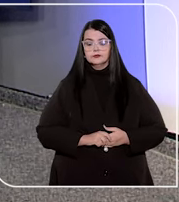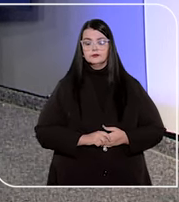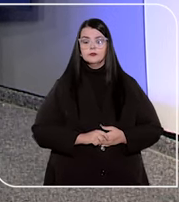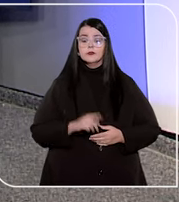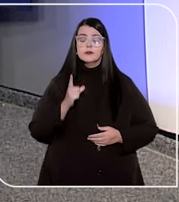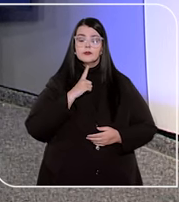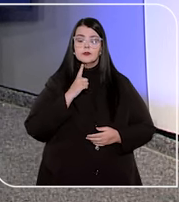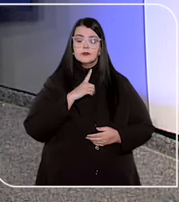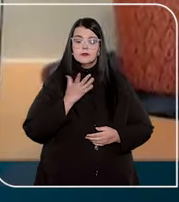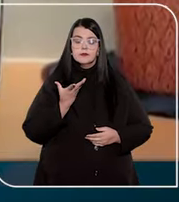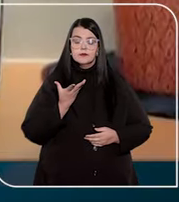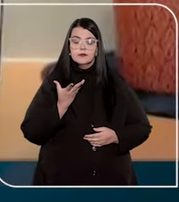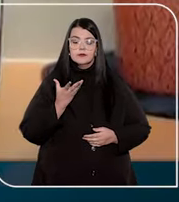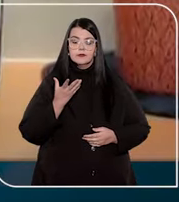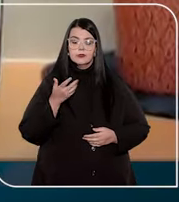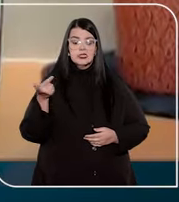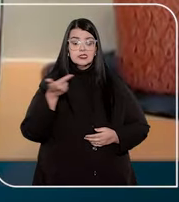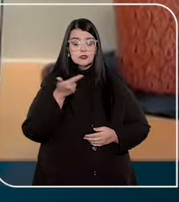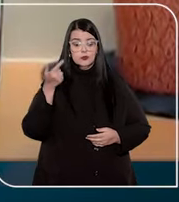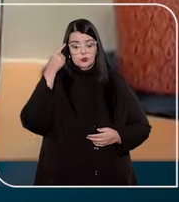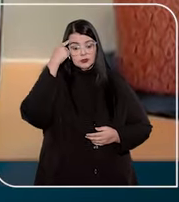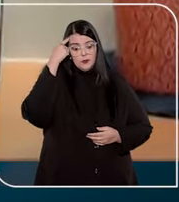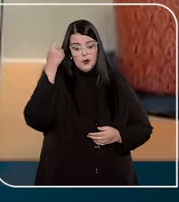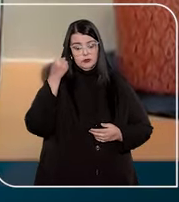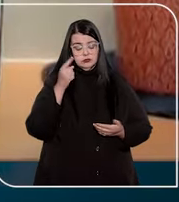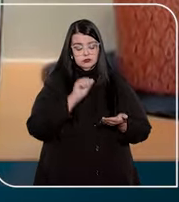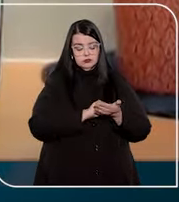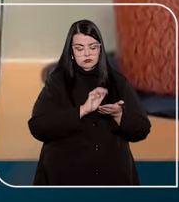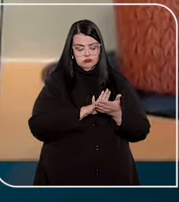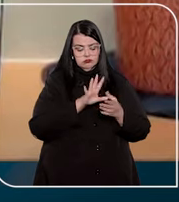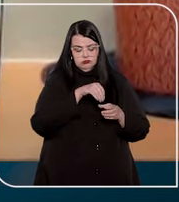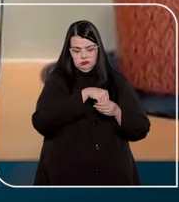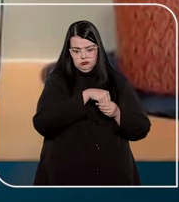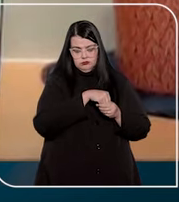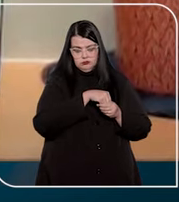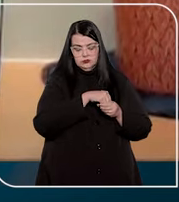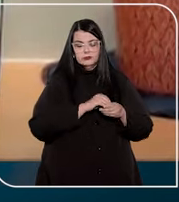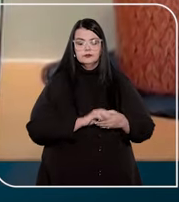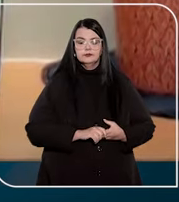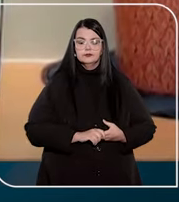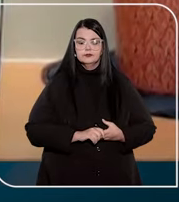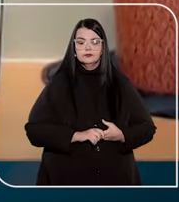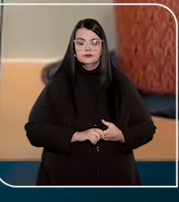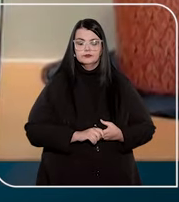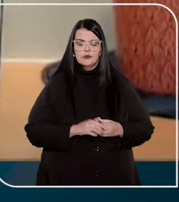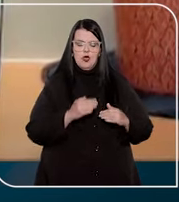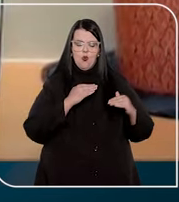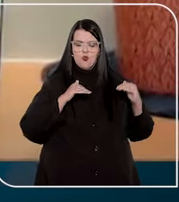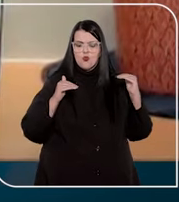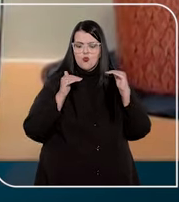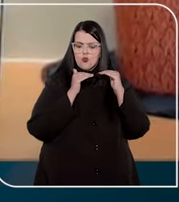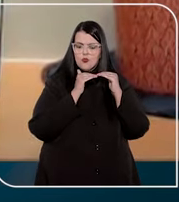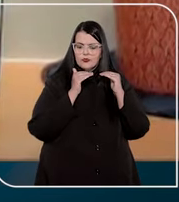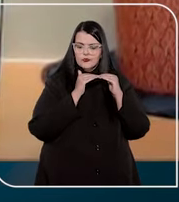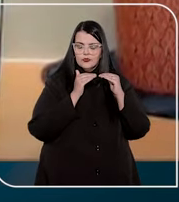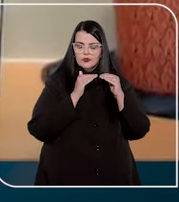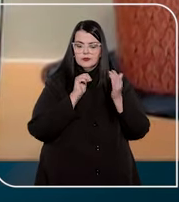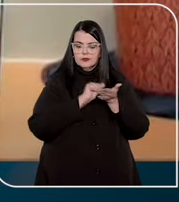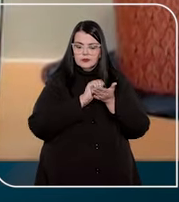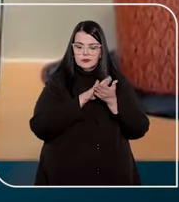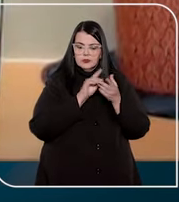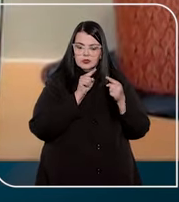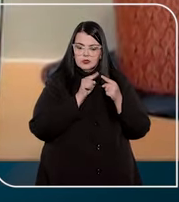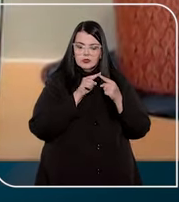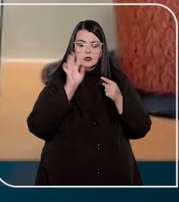Bom, Fátima, essa é uma segunda hipótese dentro daquela juízo de conformidade, que ocorre quando